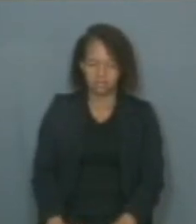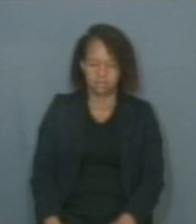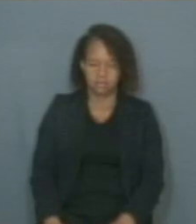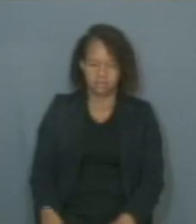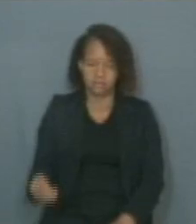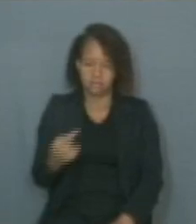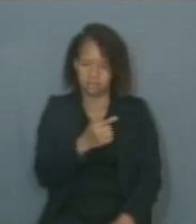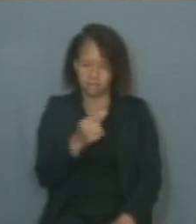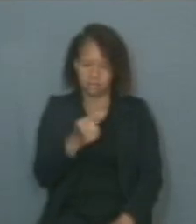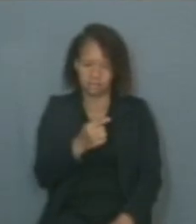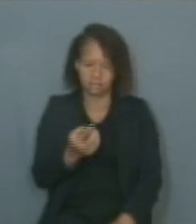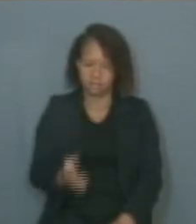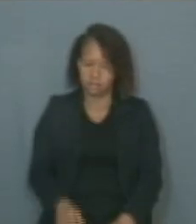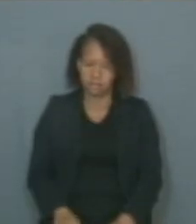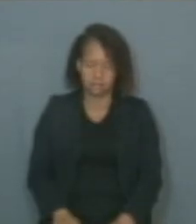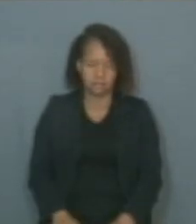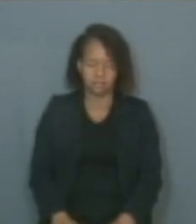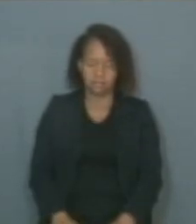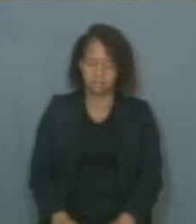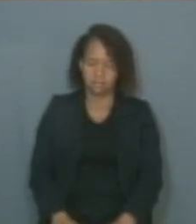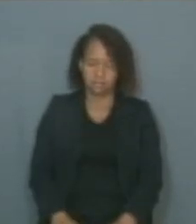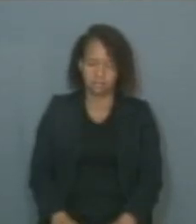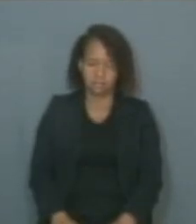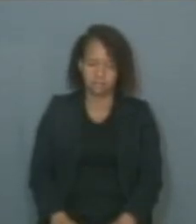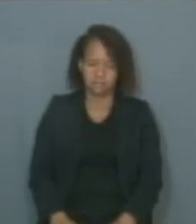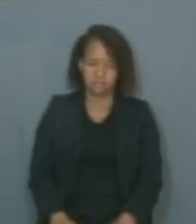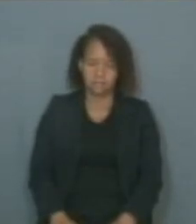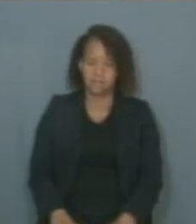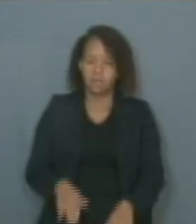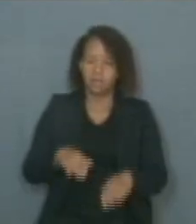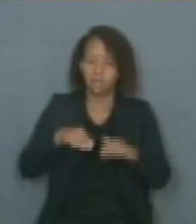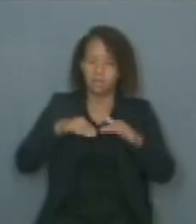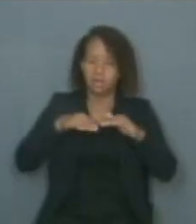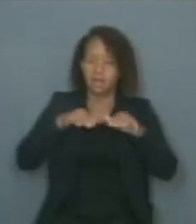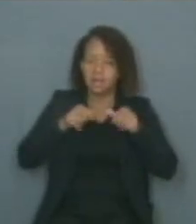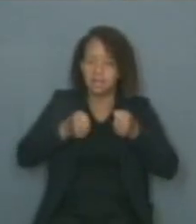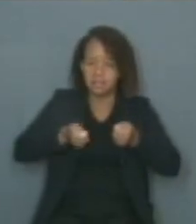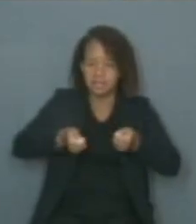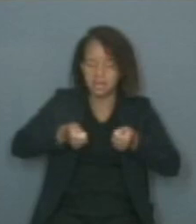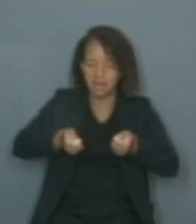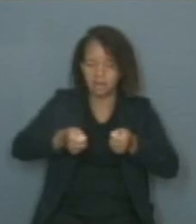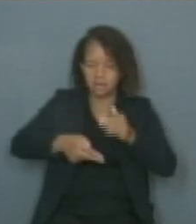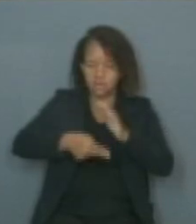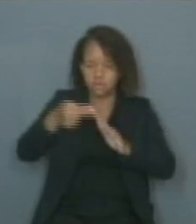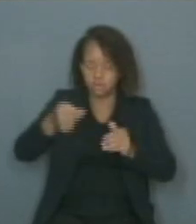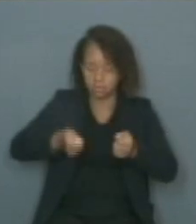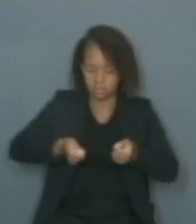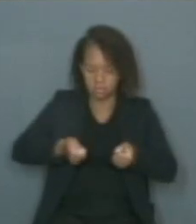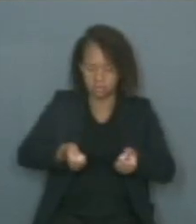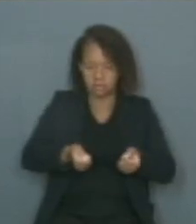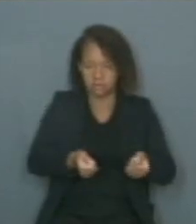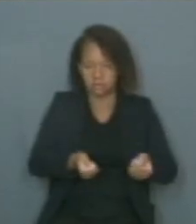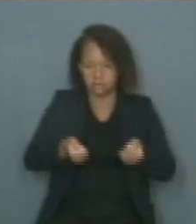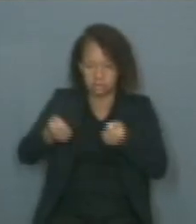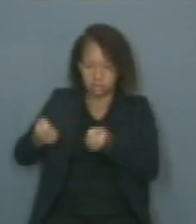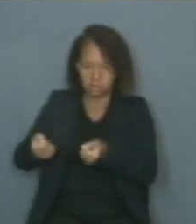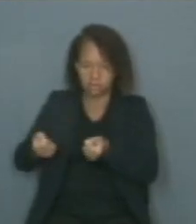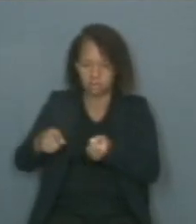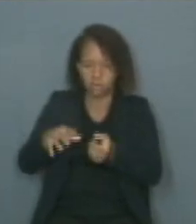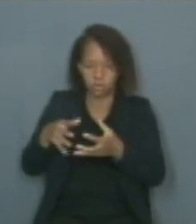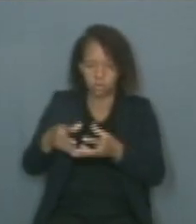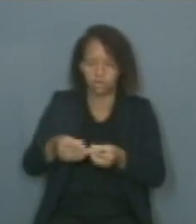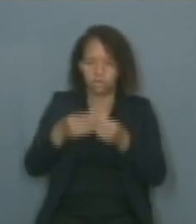Isso daqui está a céu aberto. São macas hospitalares, macas cirúrgicas, vereadores.